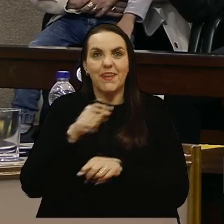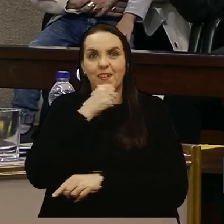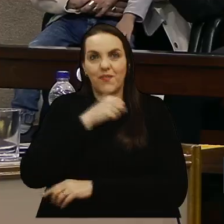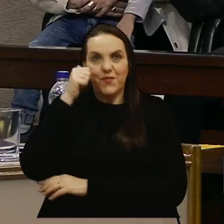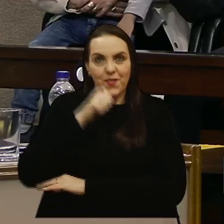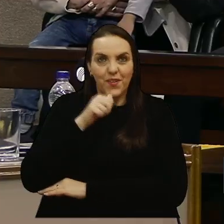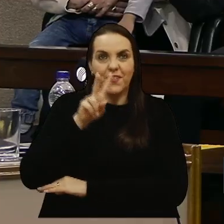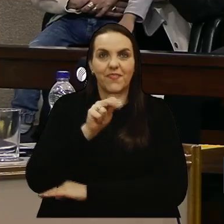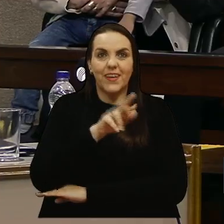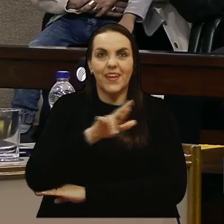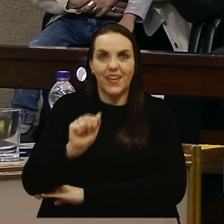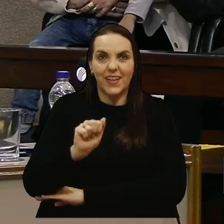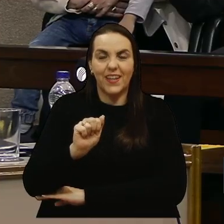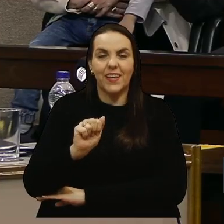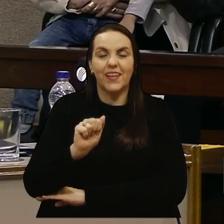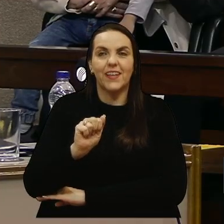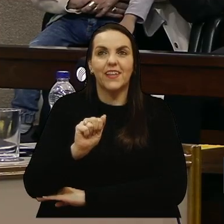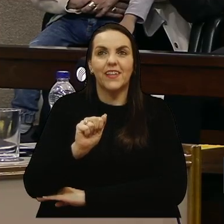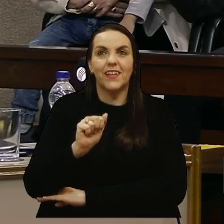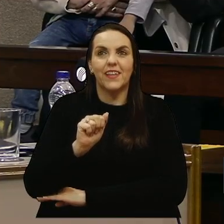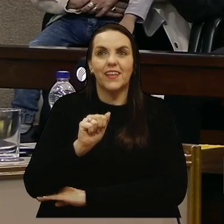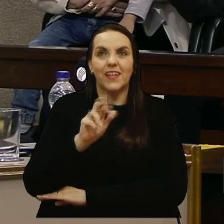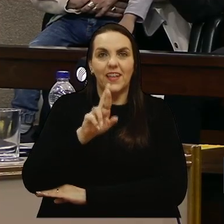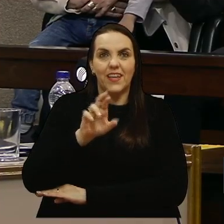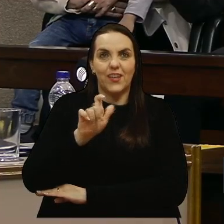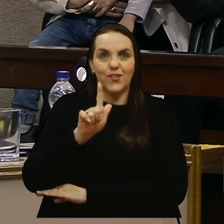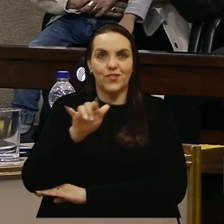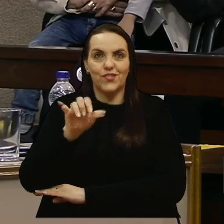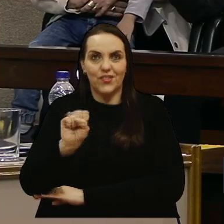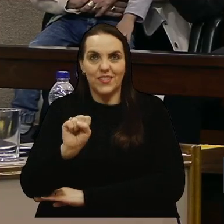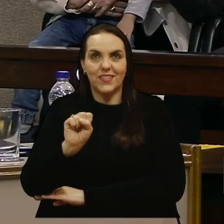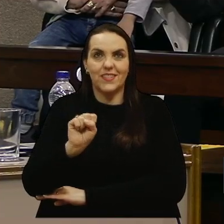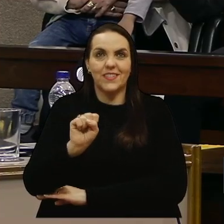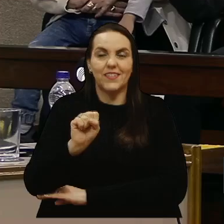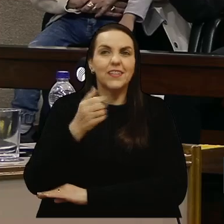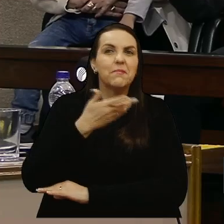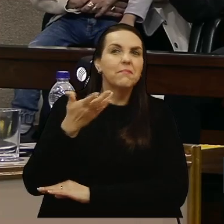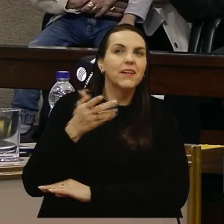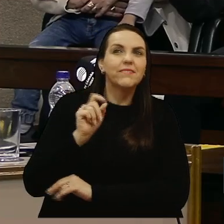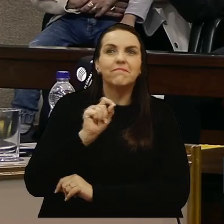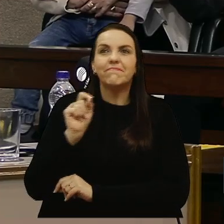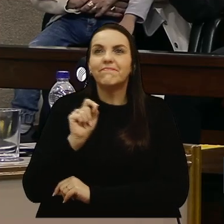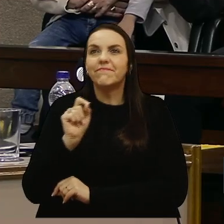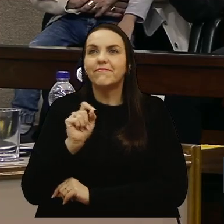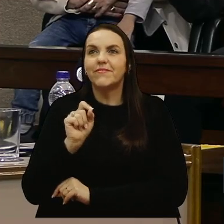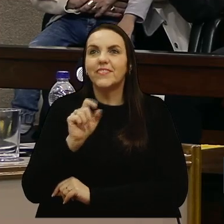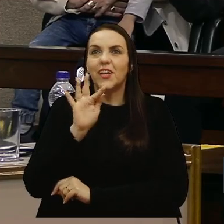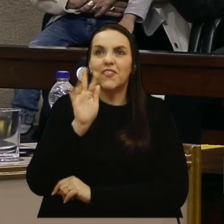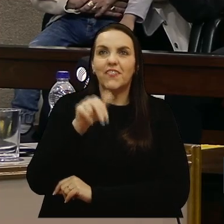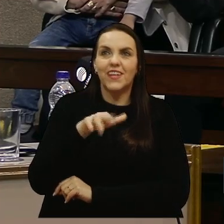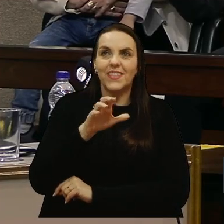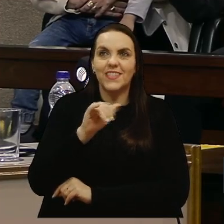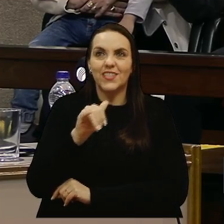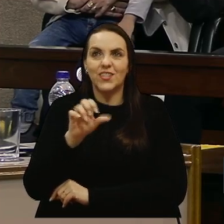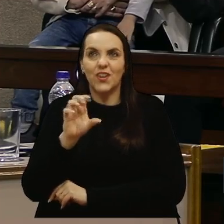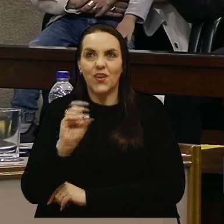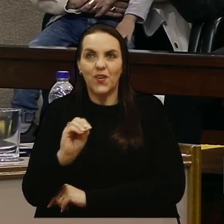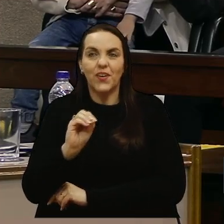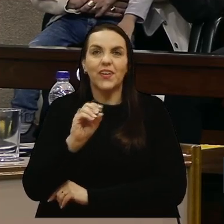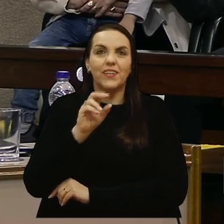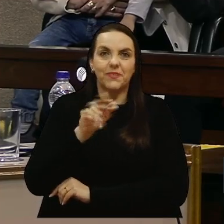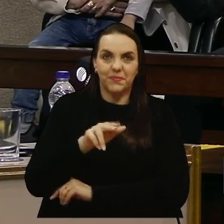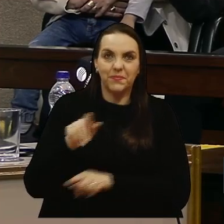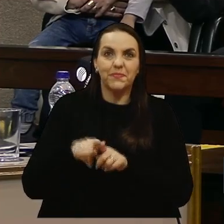Vera Cuba, Regis, enfim. Cadê quem mais tem aqui? O Francisco, o irmão, está junto,